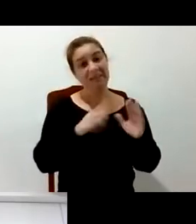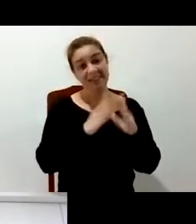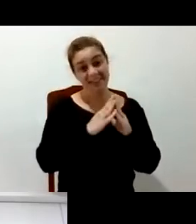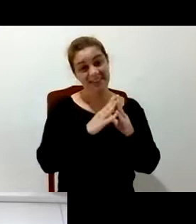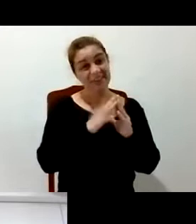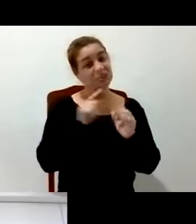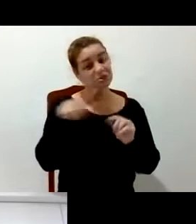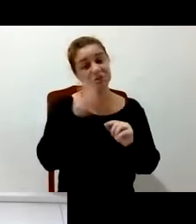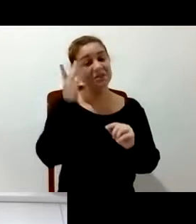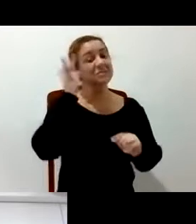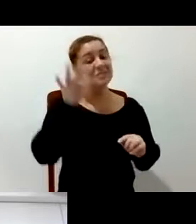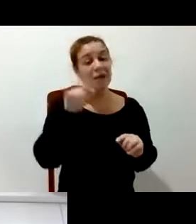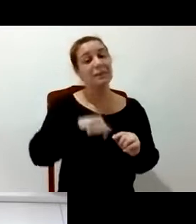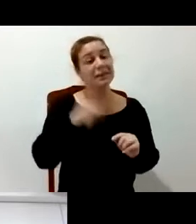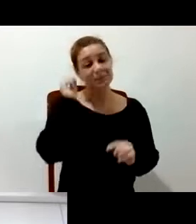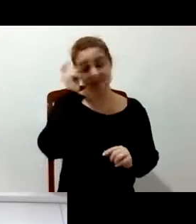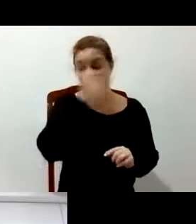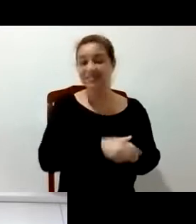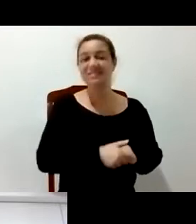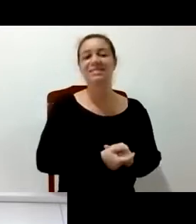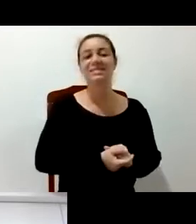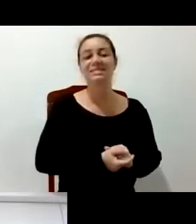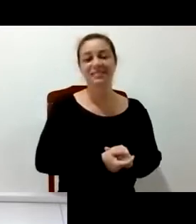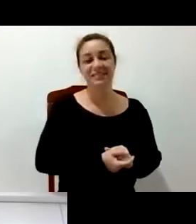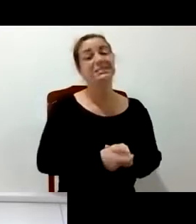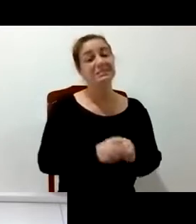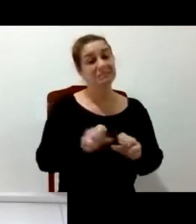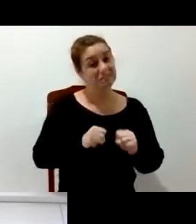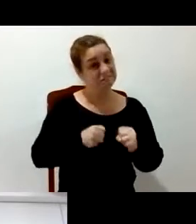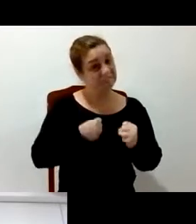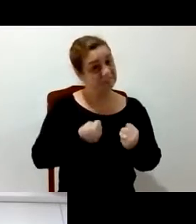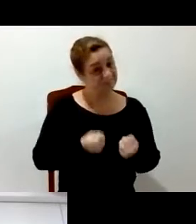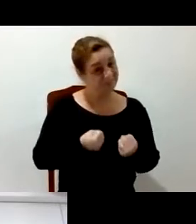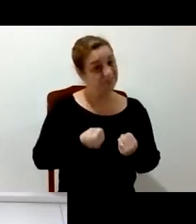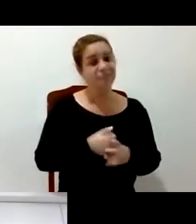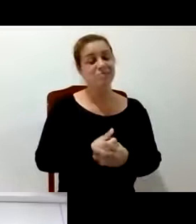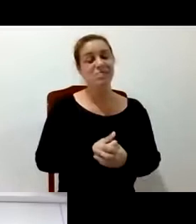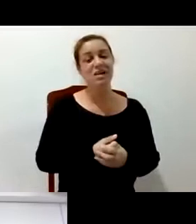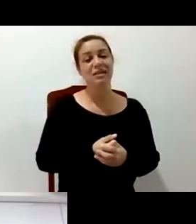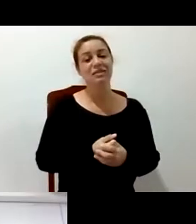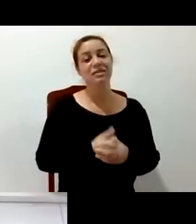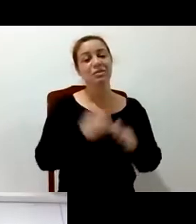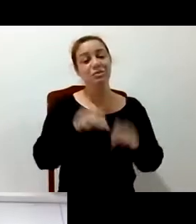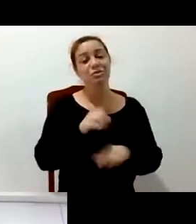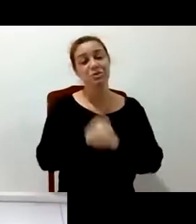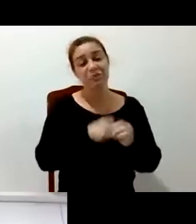vocês. Também, pesado, tá pesado. Mas chegando no final do ano vai ficando